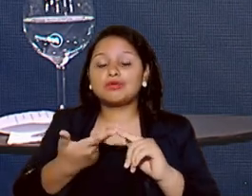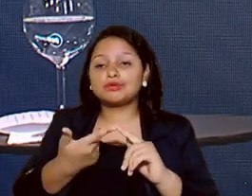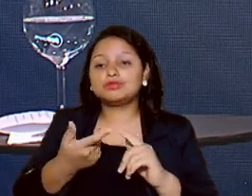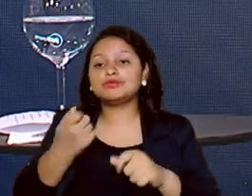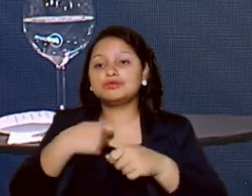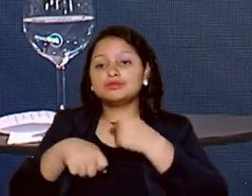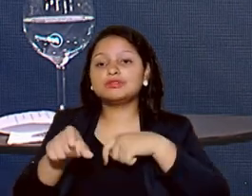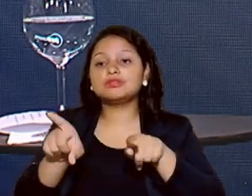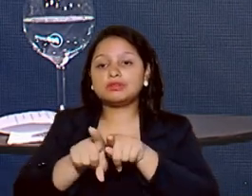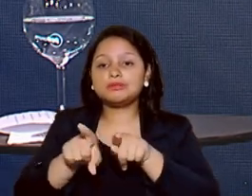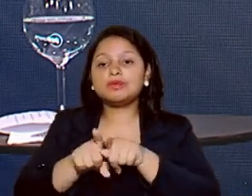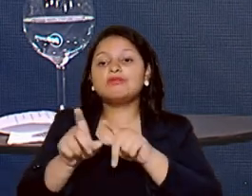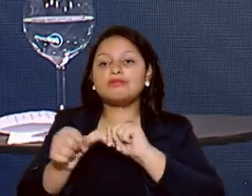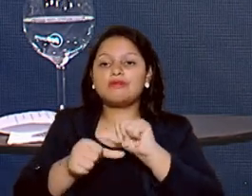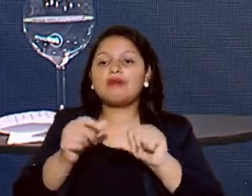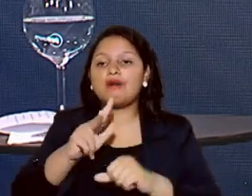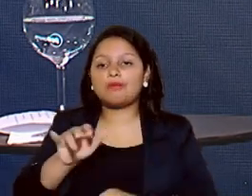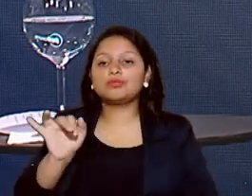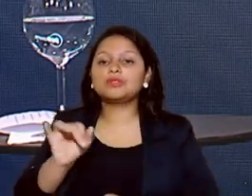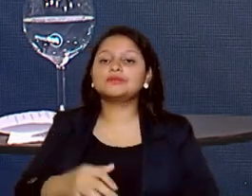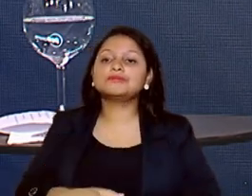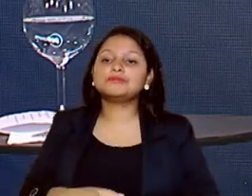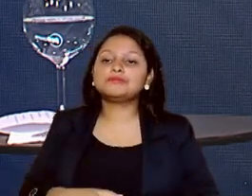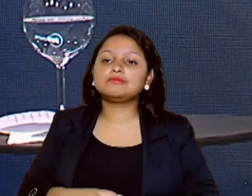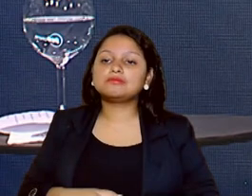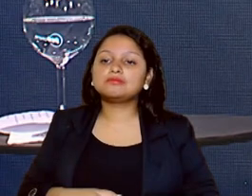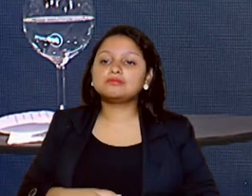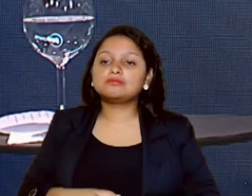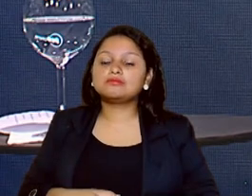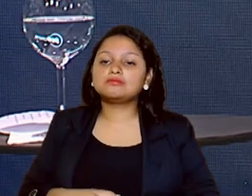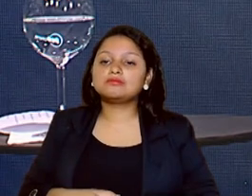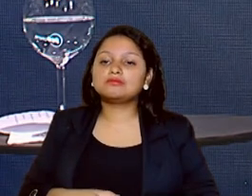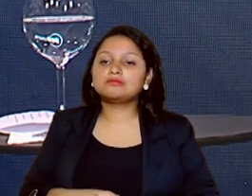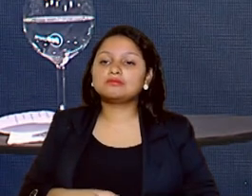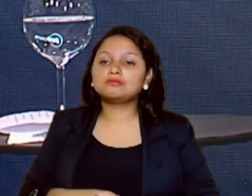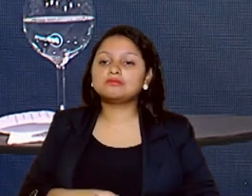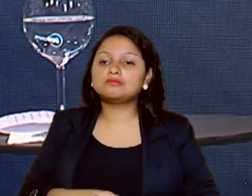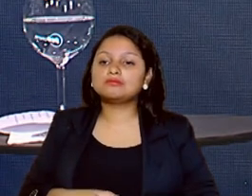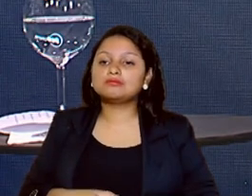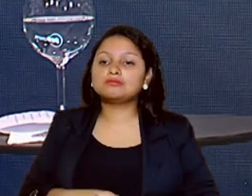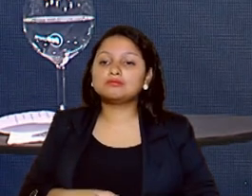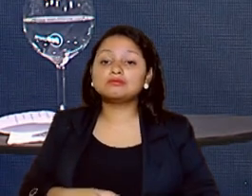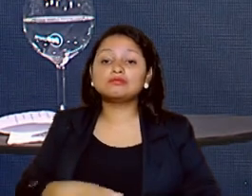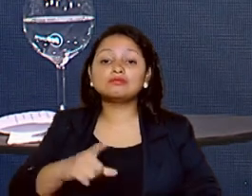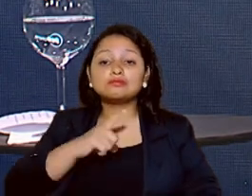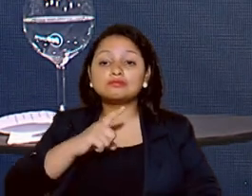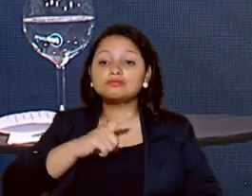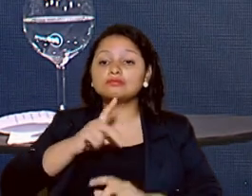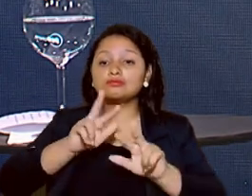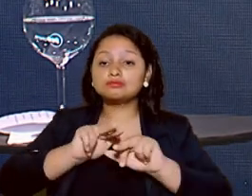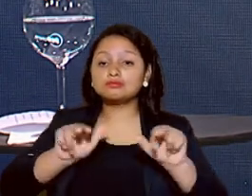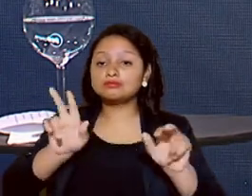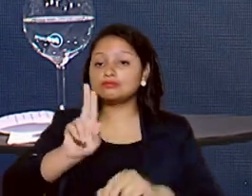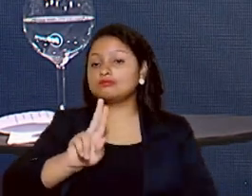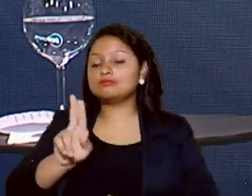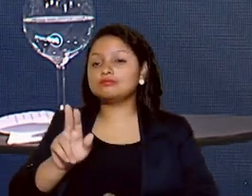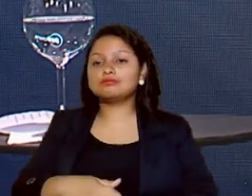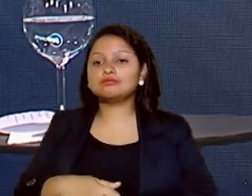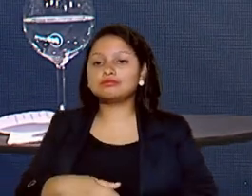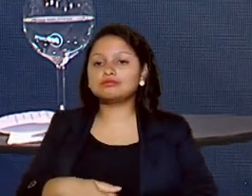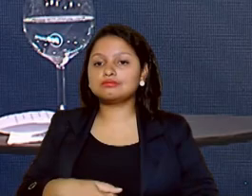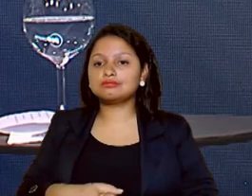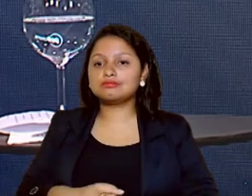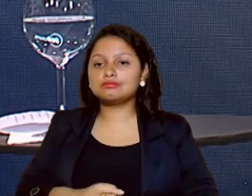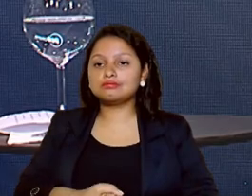vão ser alterados né é a duplicata por exemplo vai ter milhares de novos usos né você vai poder e